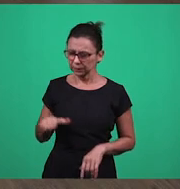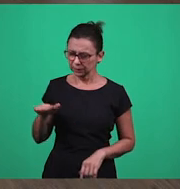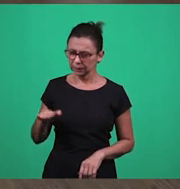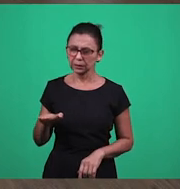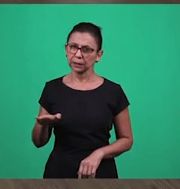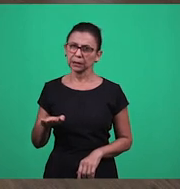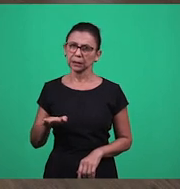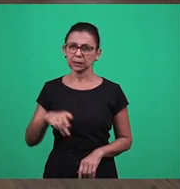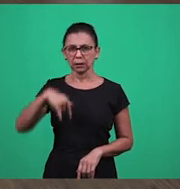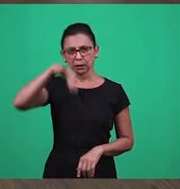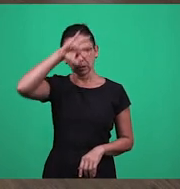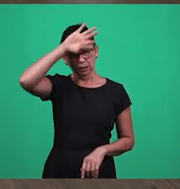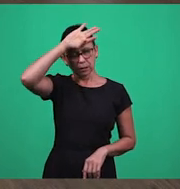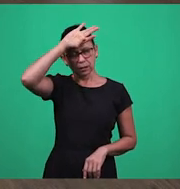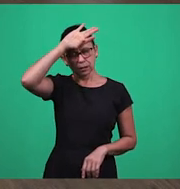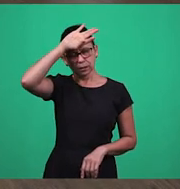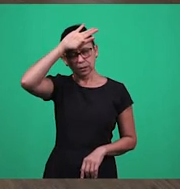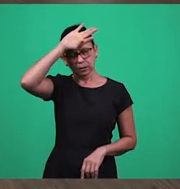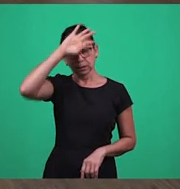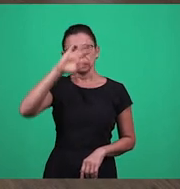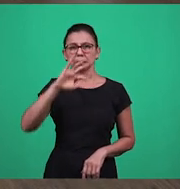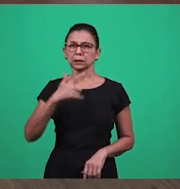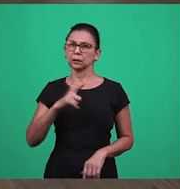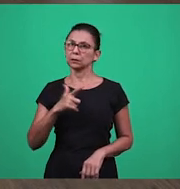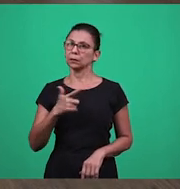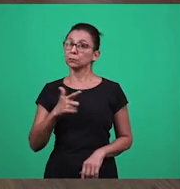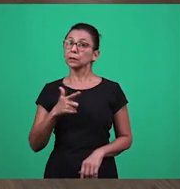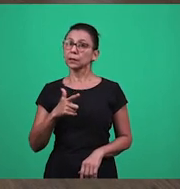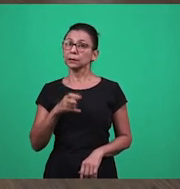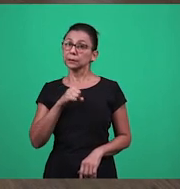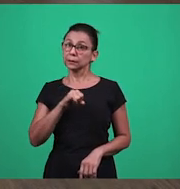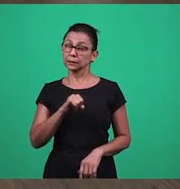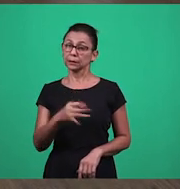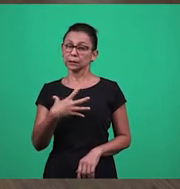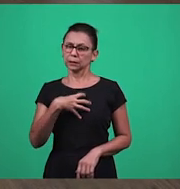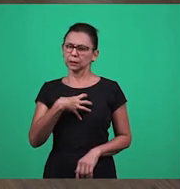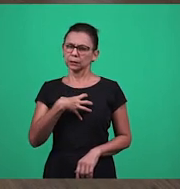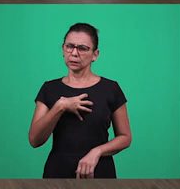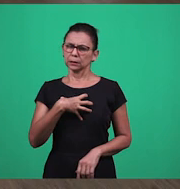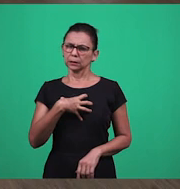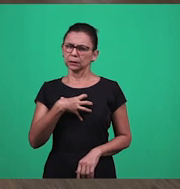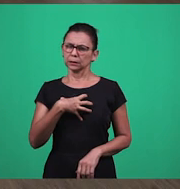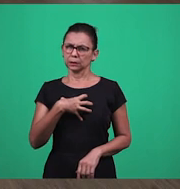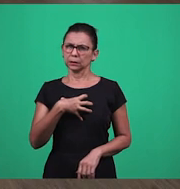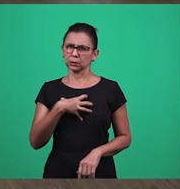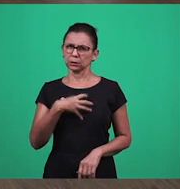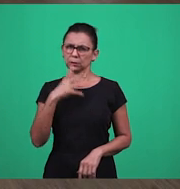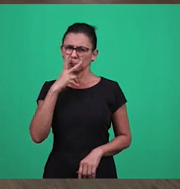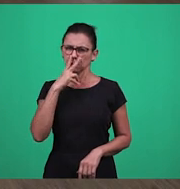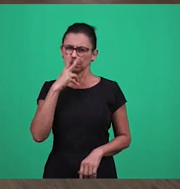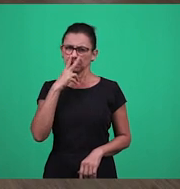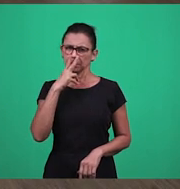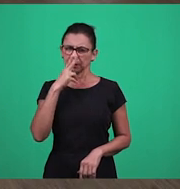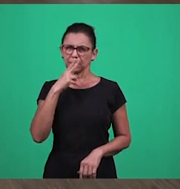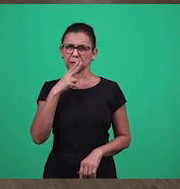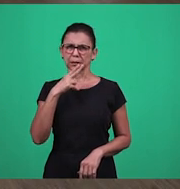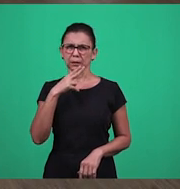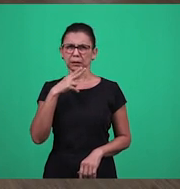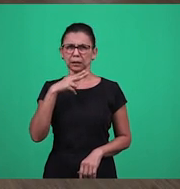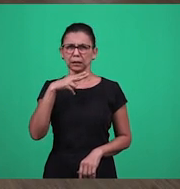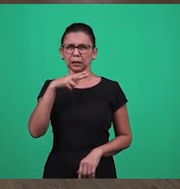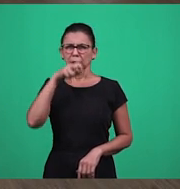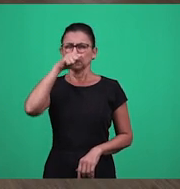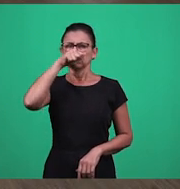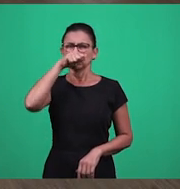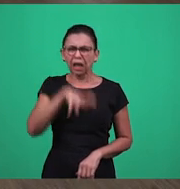crianças, eles não desenvolvem a febre, tá? Quando você tiver esses sintomas, que são bem parecidos com um resfriado,